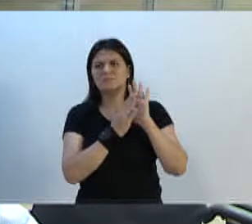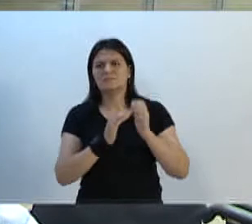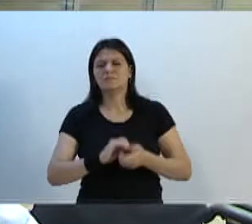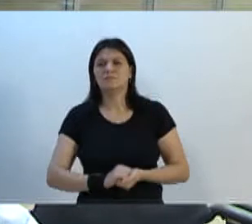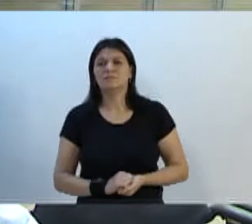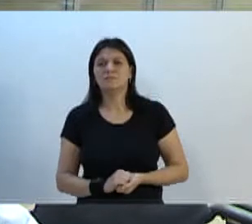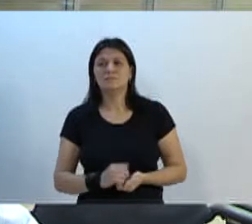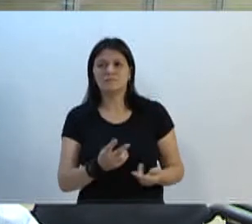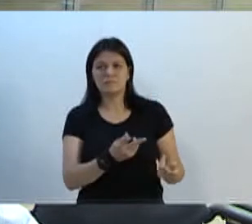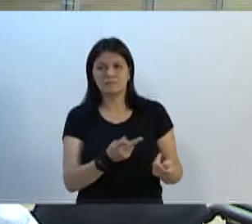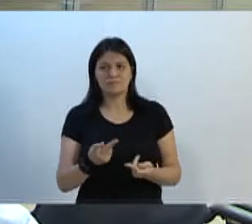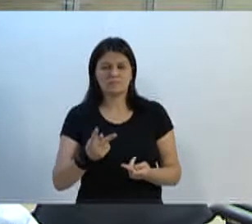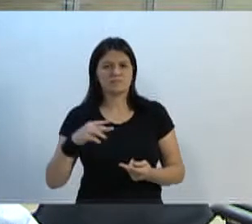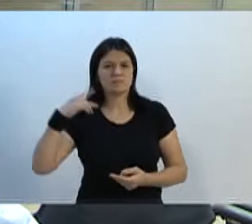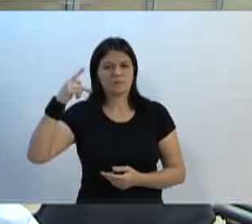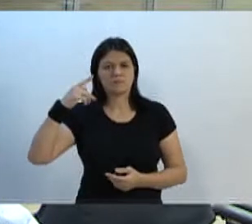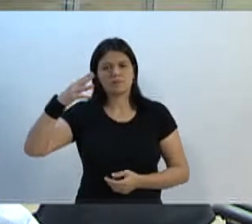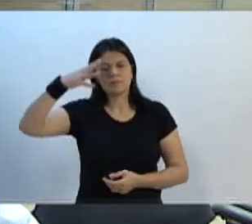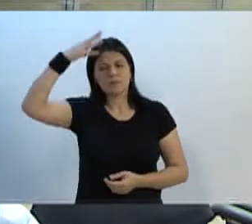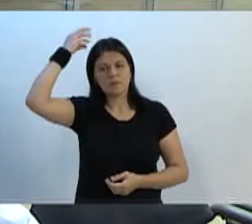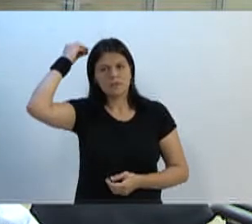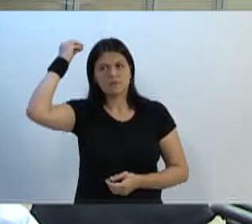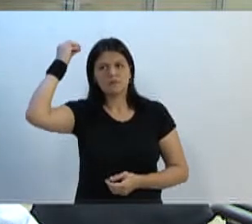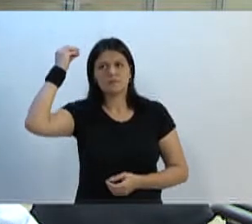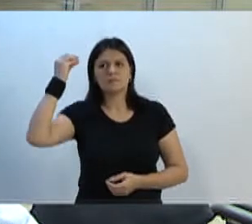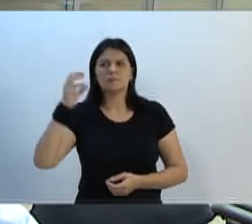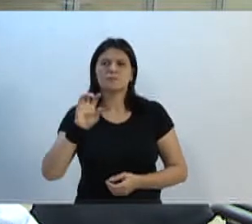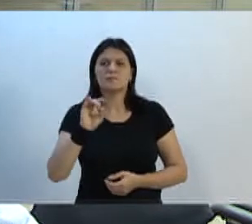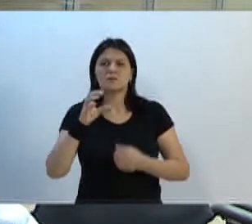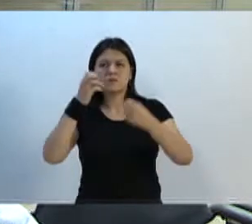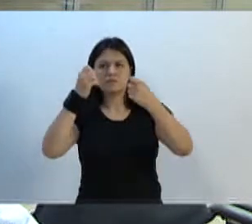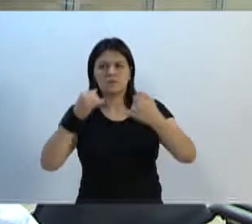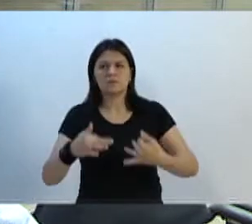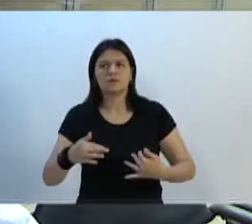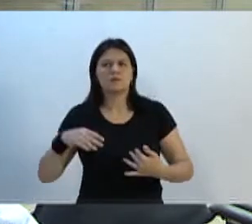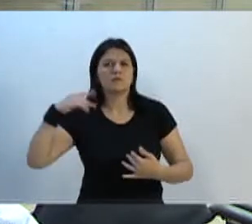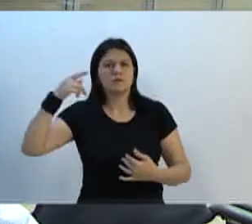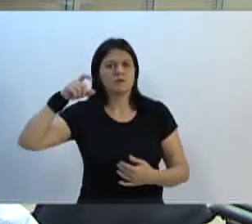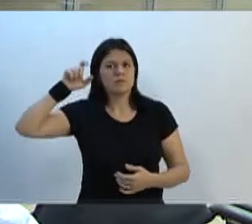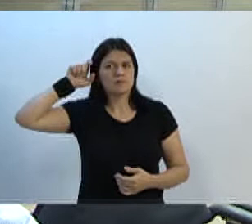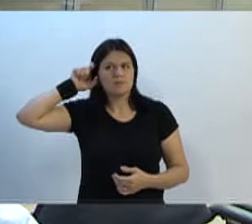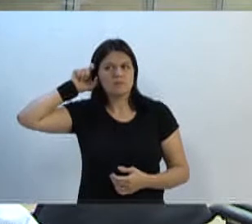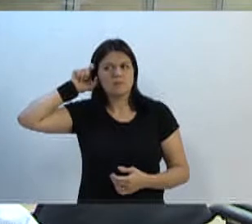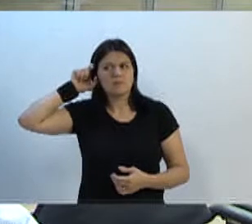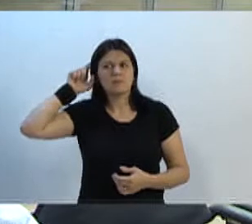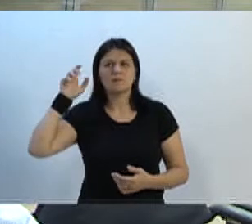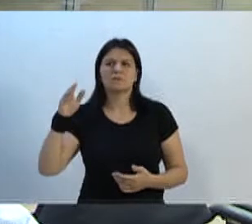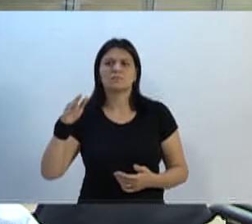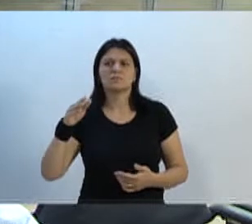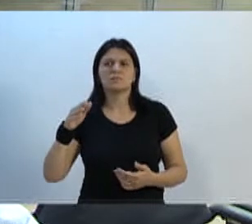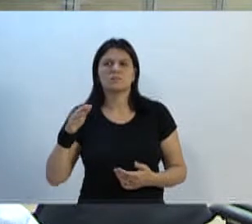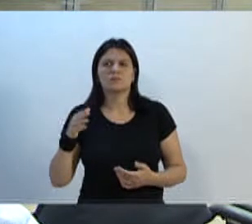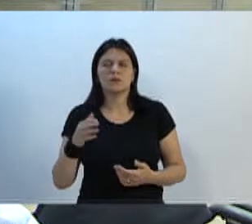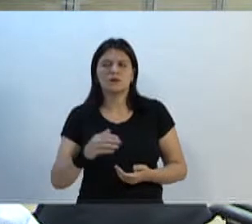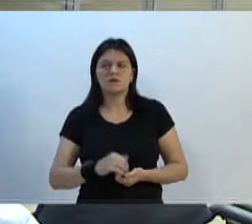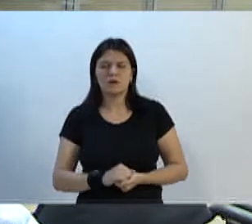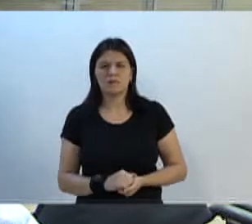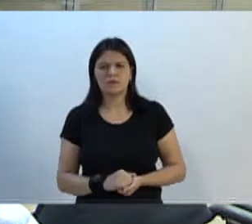convidamos o vereador Alexandre Matias né só para deixar claro o vereador iense preferiu ouvir a comunidade